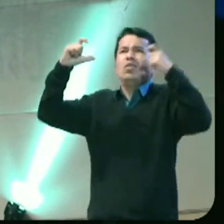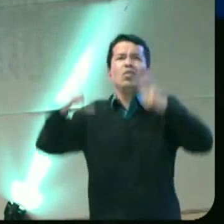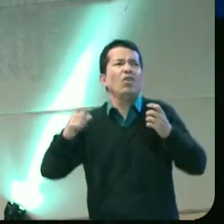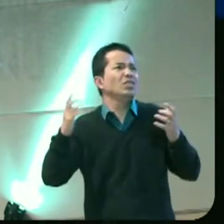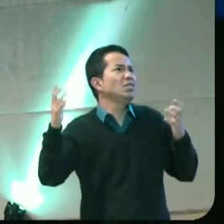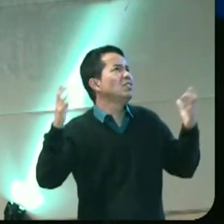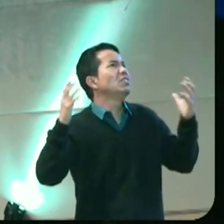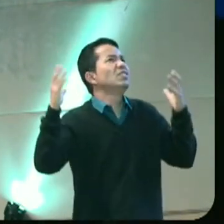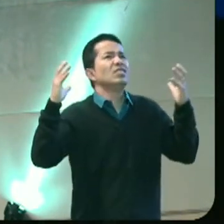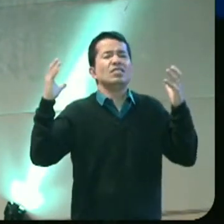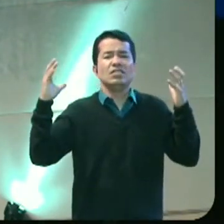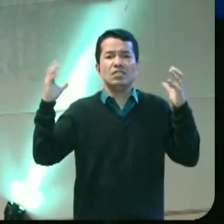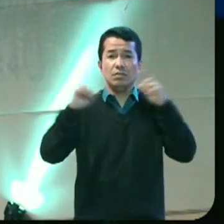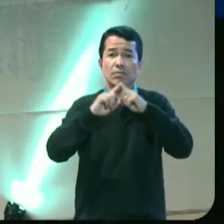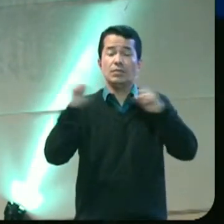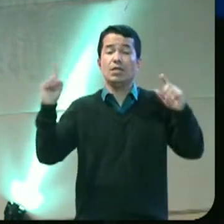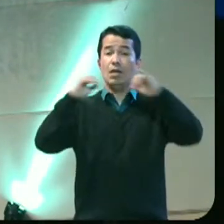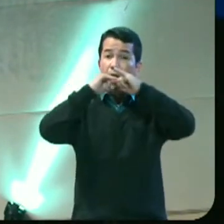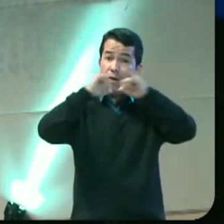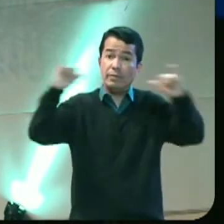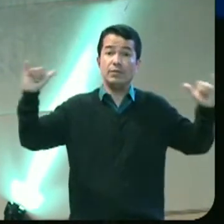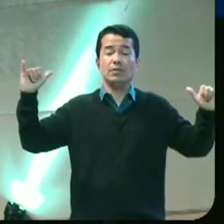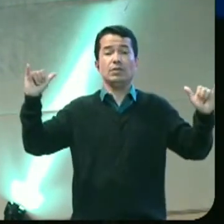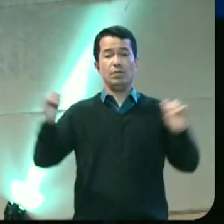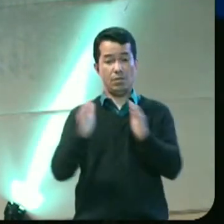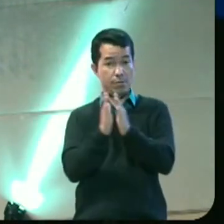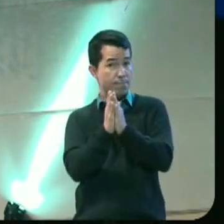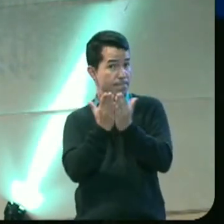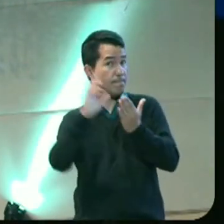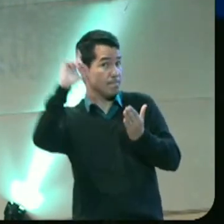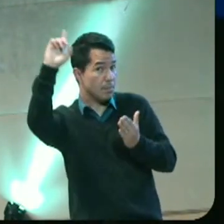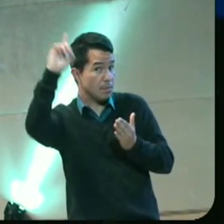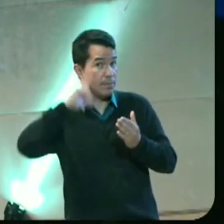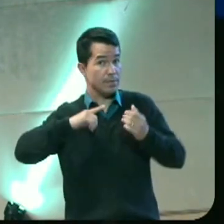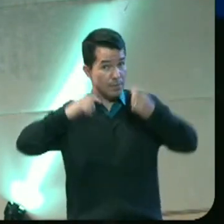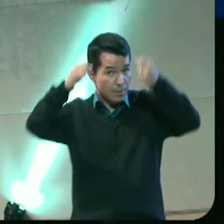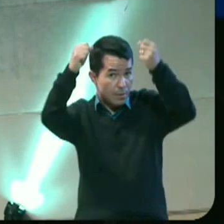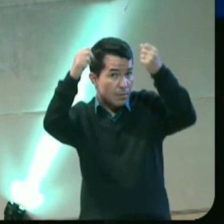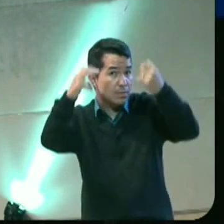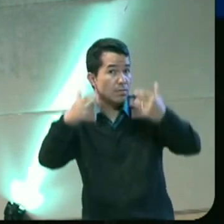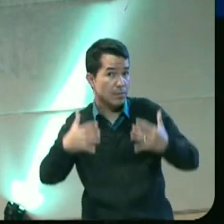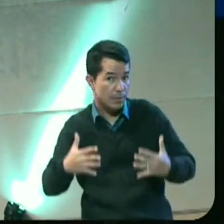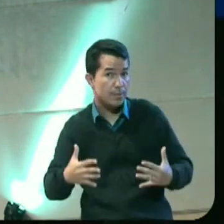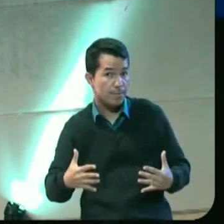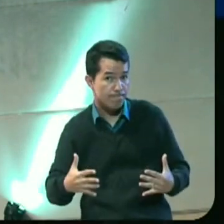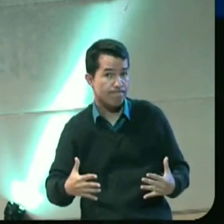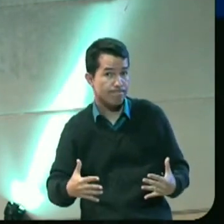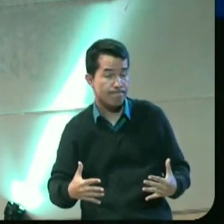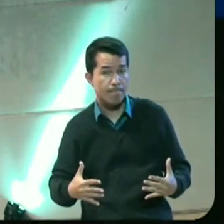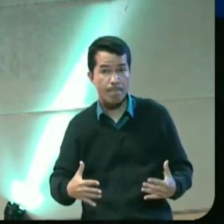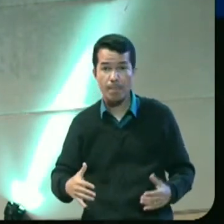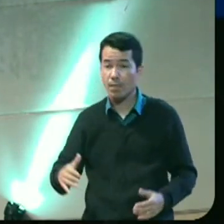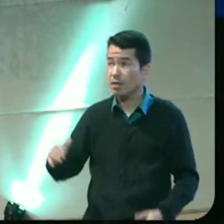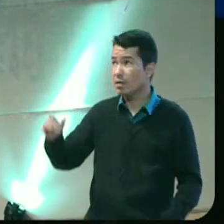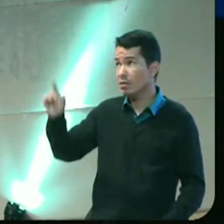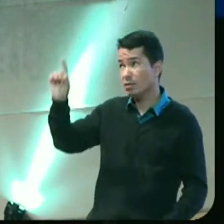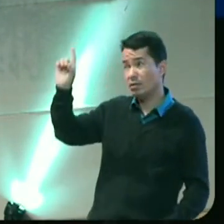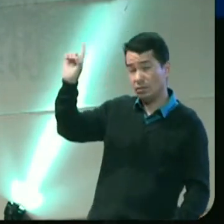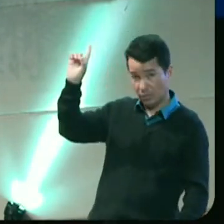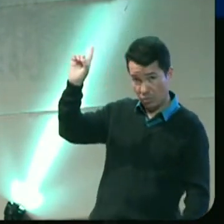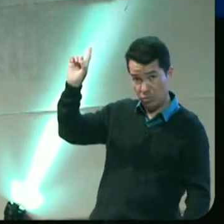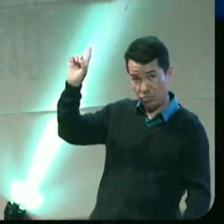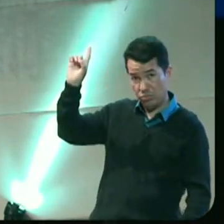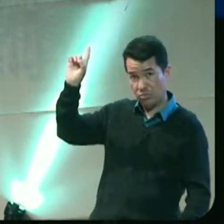Mas a Bíblia vai nos dizer, a visão bíblica das coisas já é bem clara. O nosso mundo foi sujeito